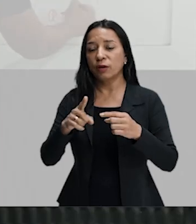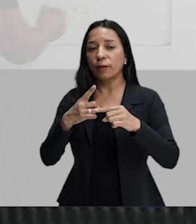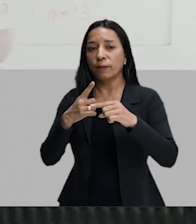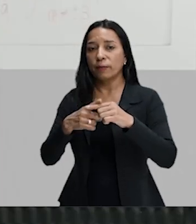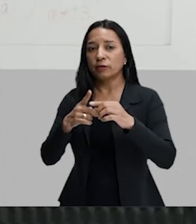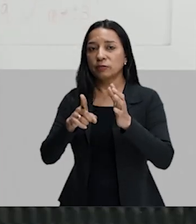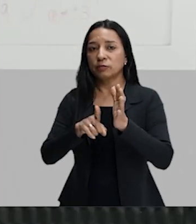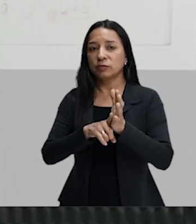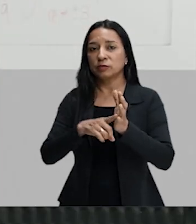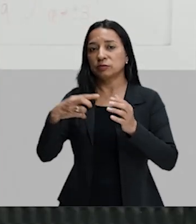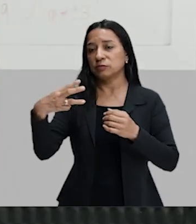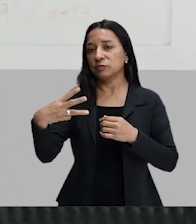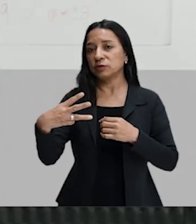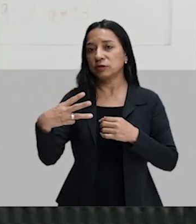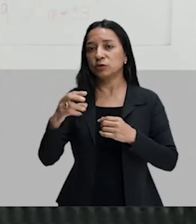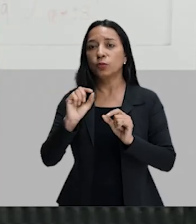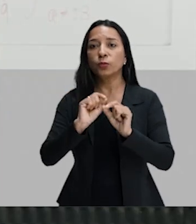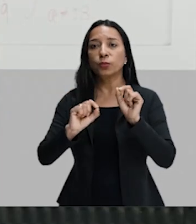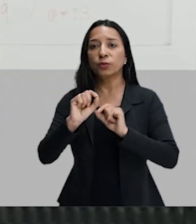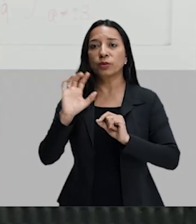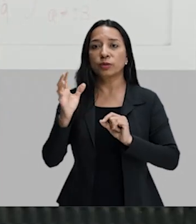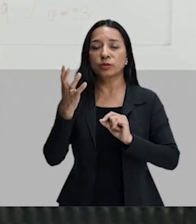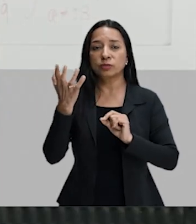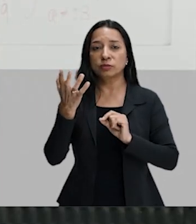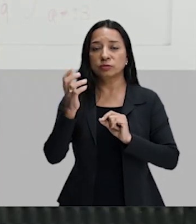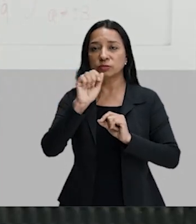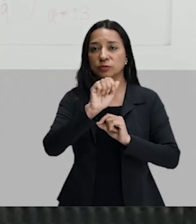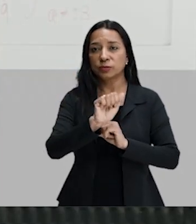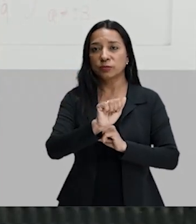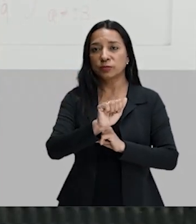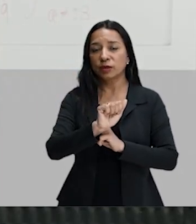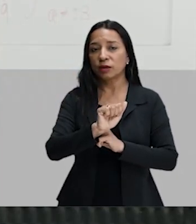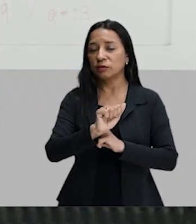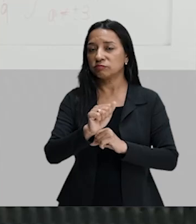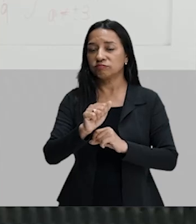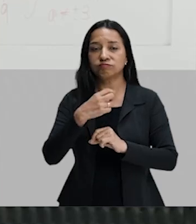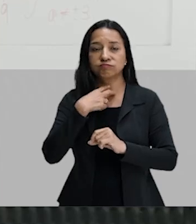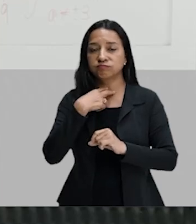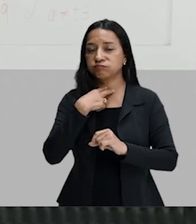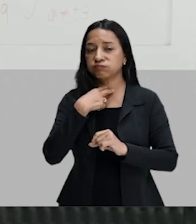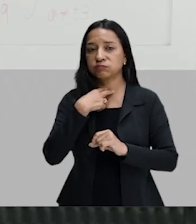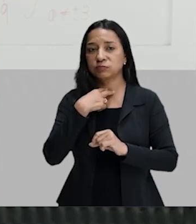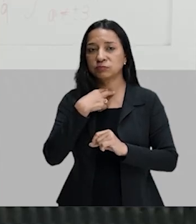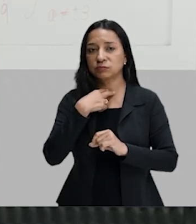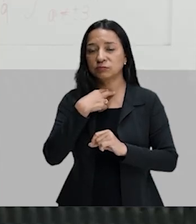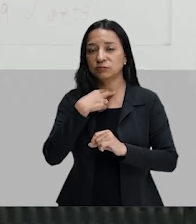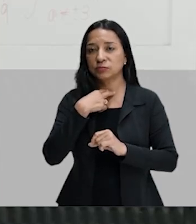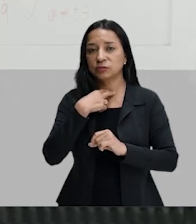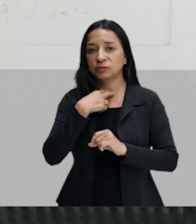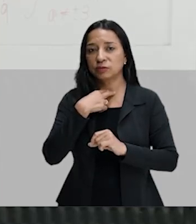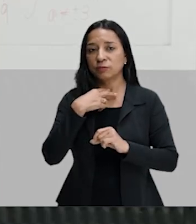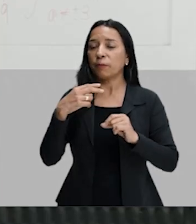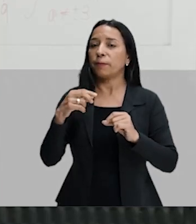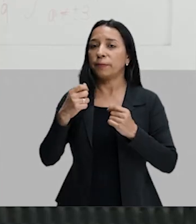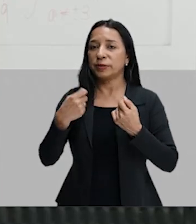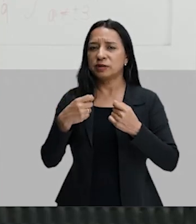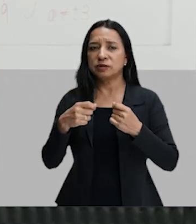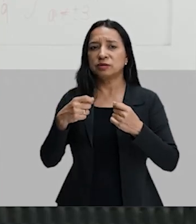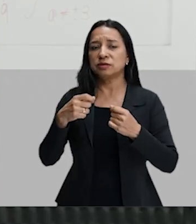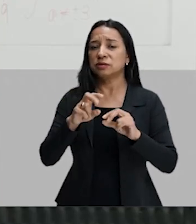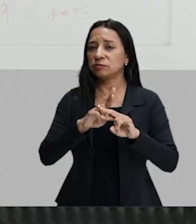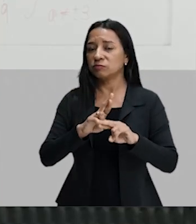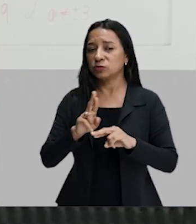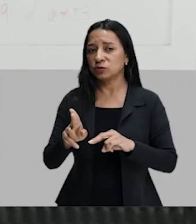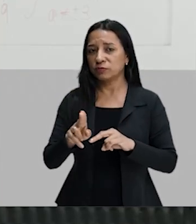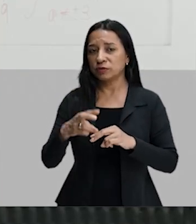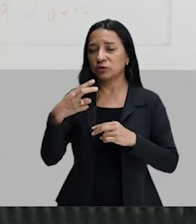3. Então, turma, o que acontece? O a, ele não pode ser, ele tem que ser diferente de 3 e